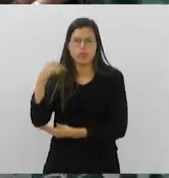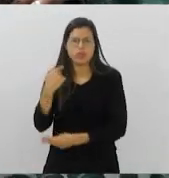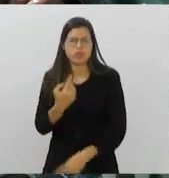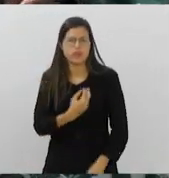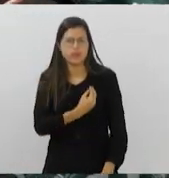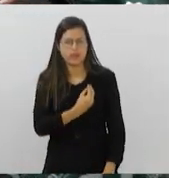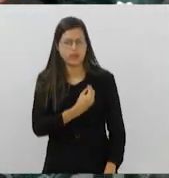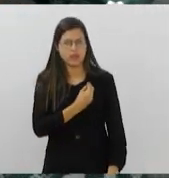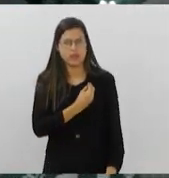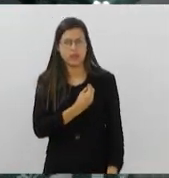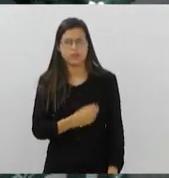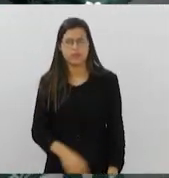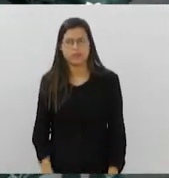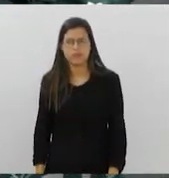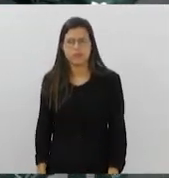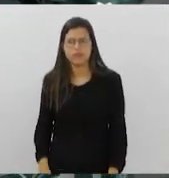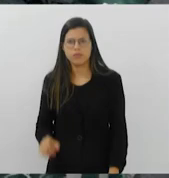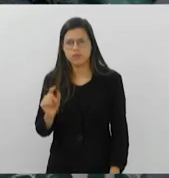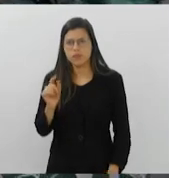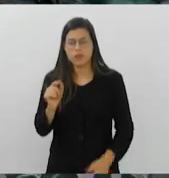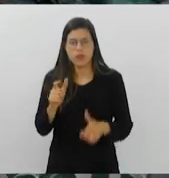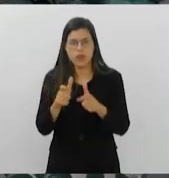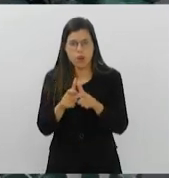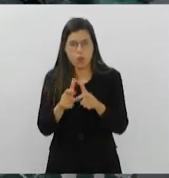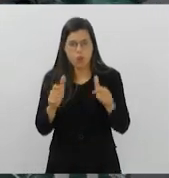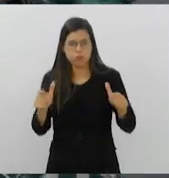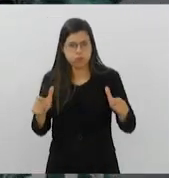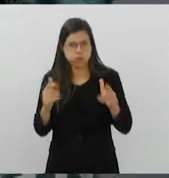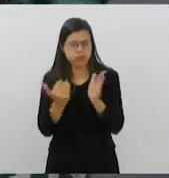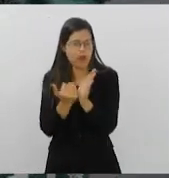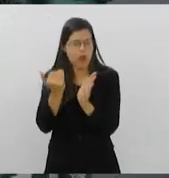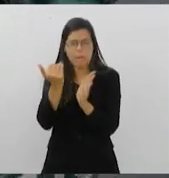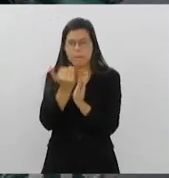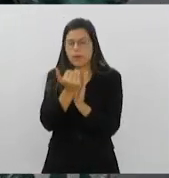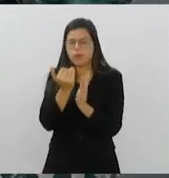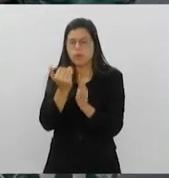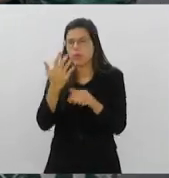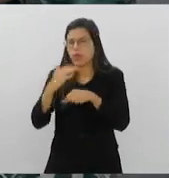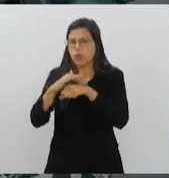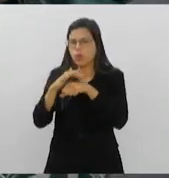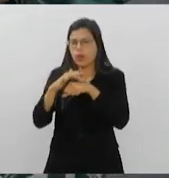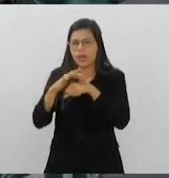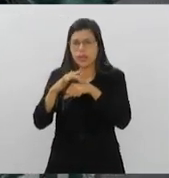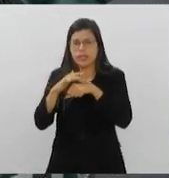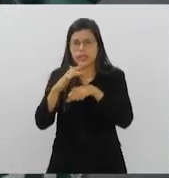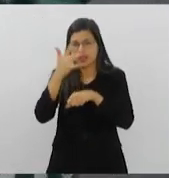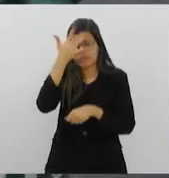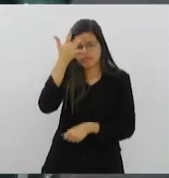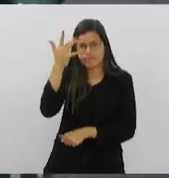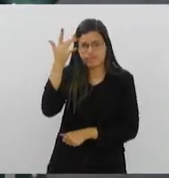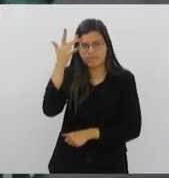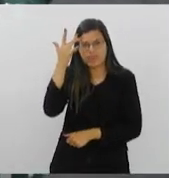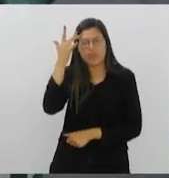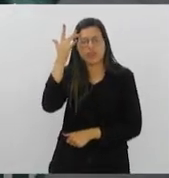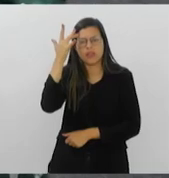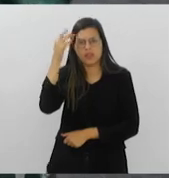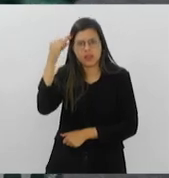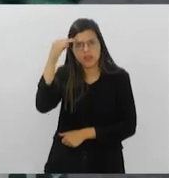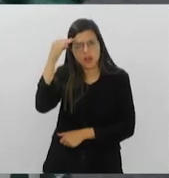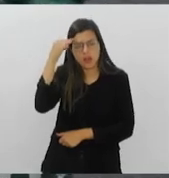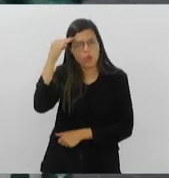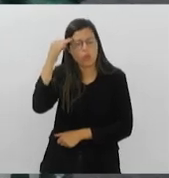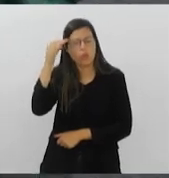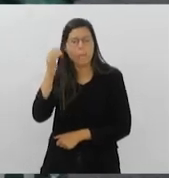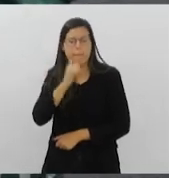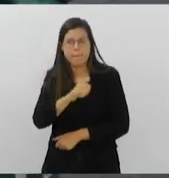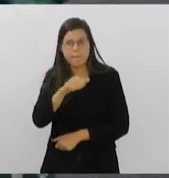o aumento das doenças mentais que as mães jovens estão tendo, né, em todos os lugares.